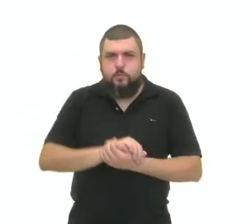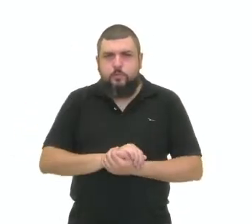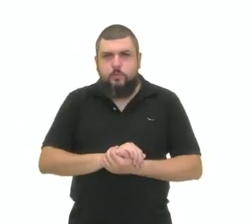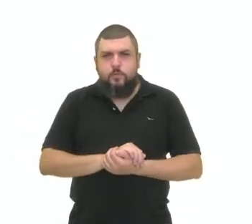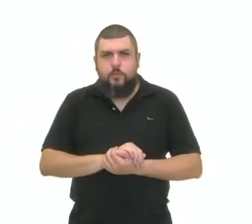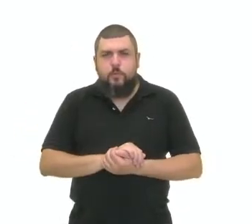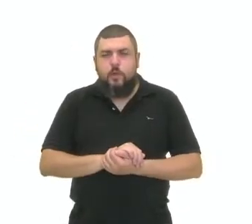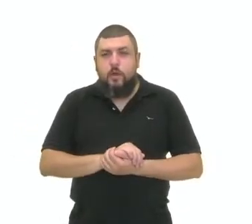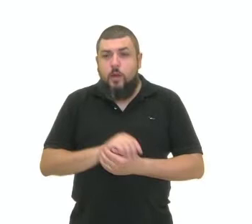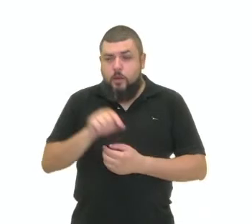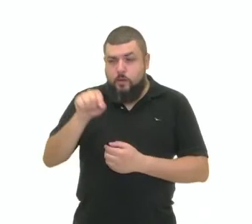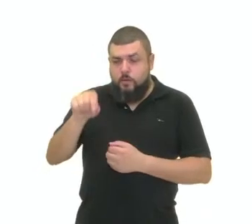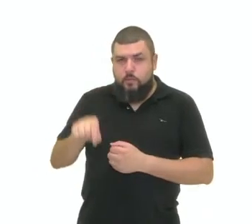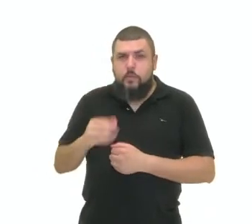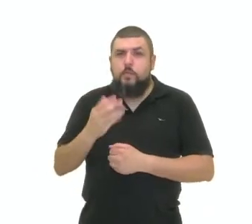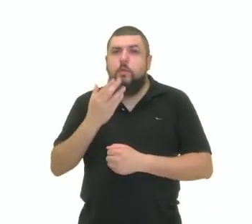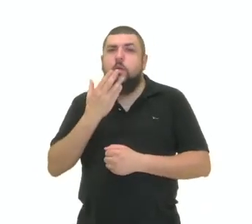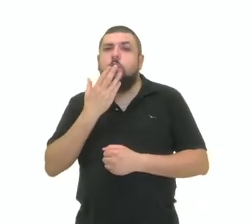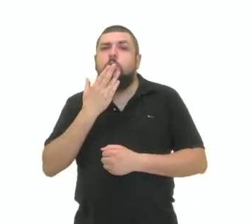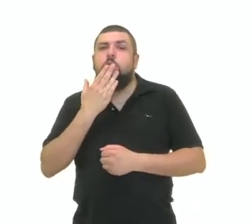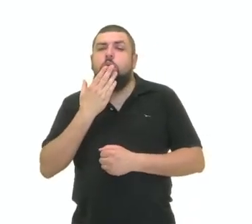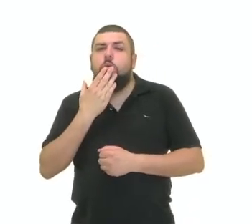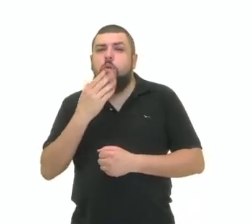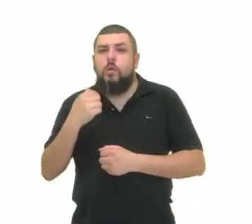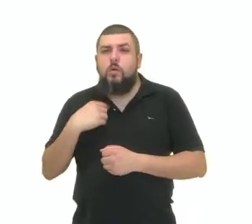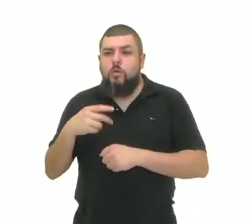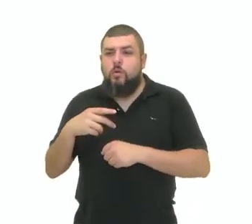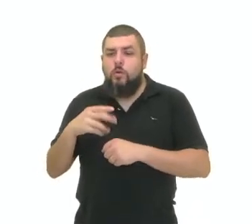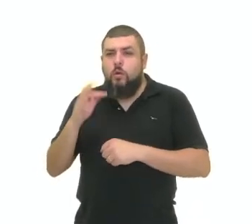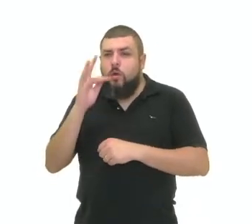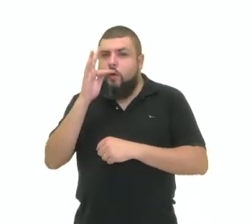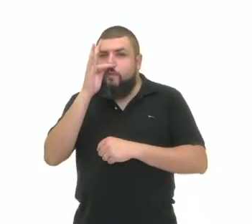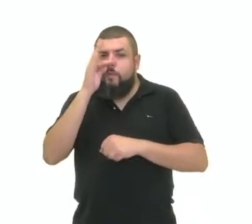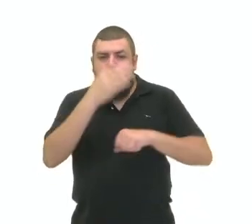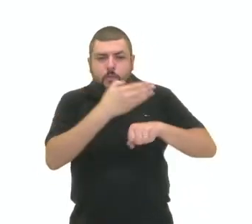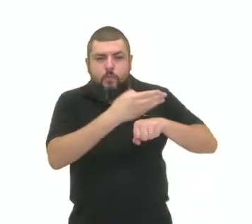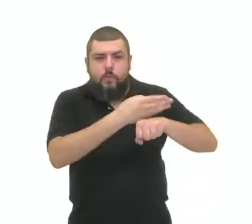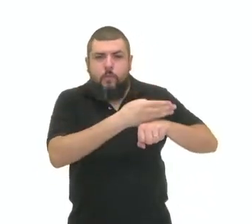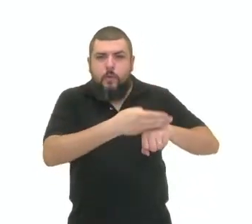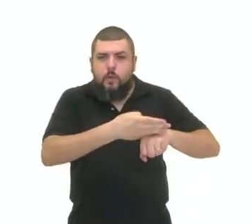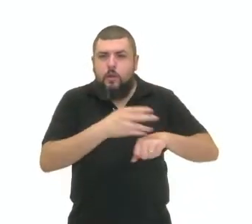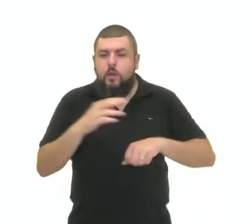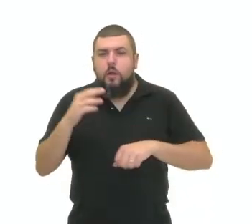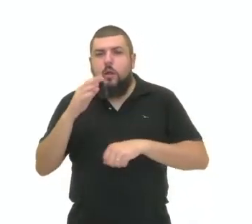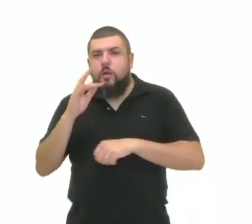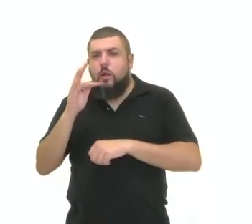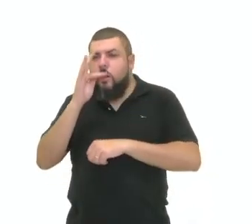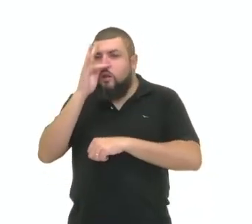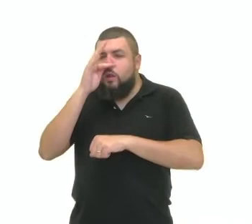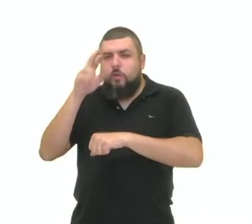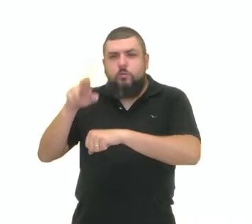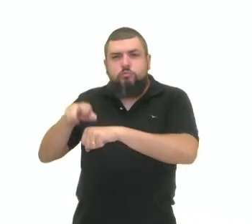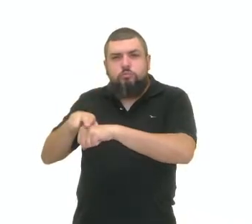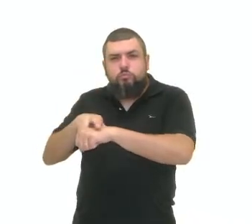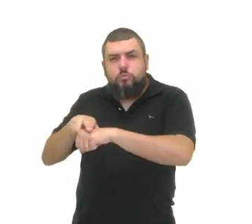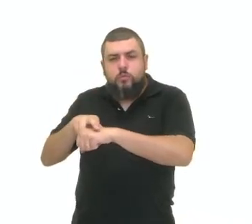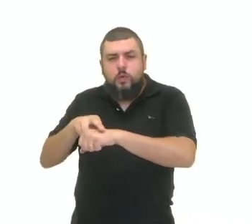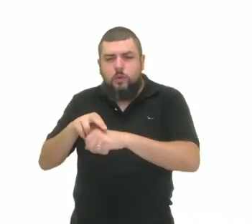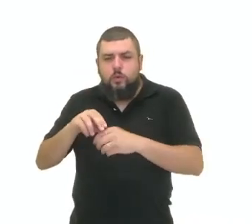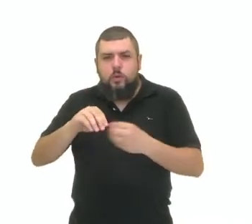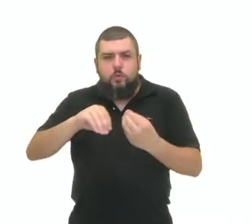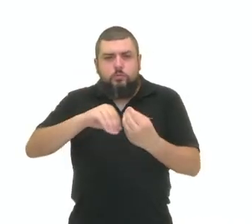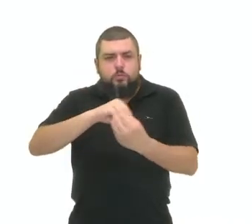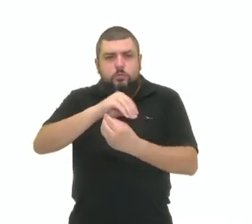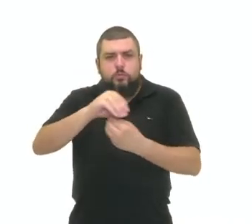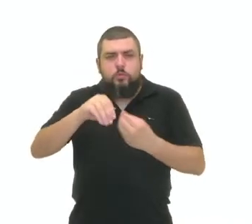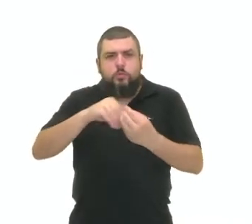puras, das flores púrpuras e flores de cor branca, gerou híbridos diferentes, 100%